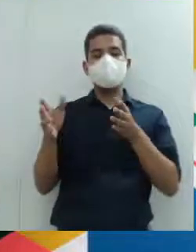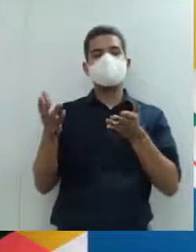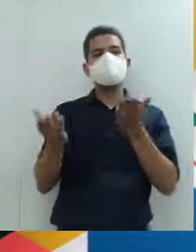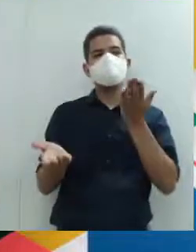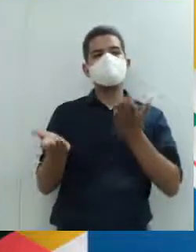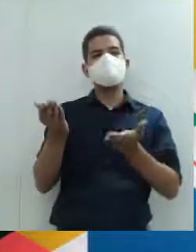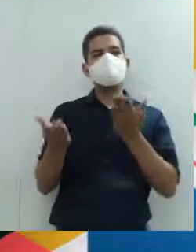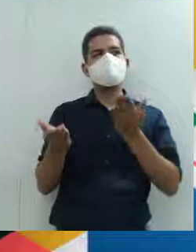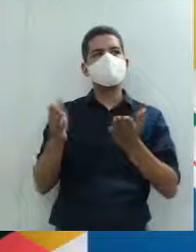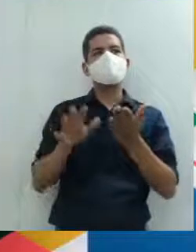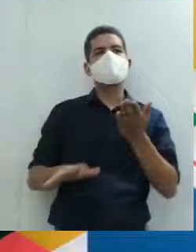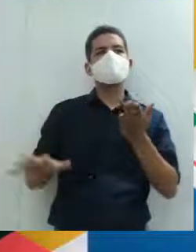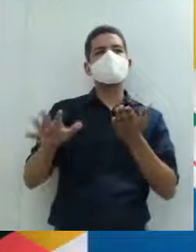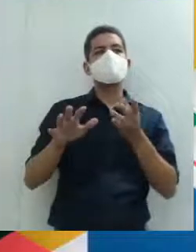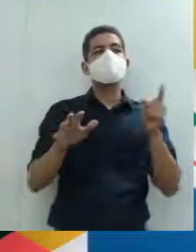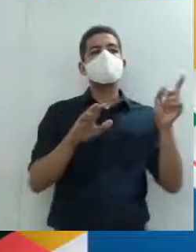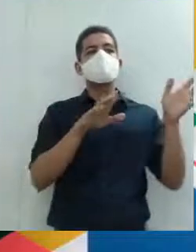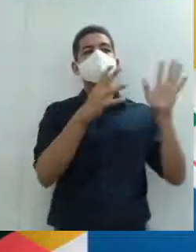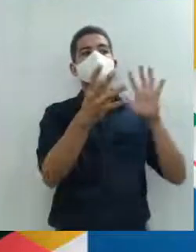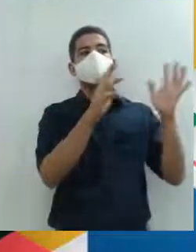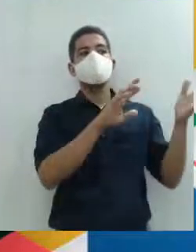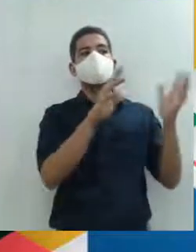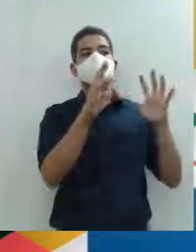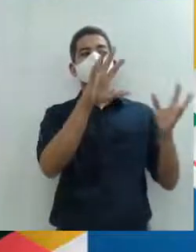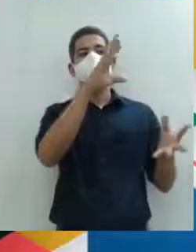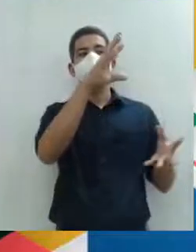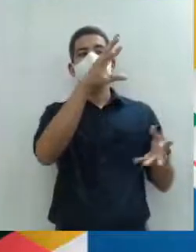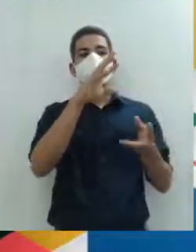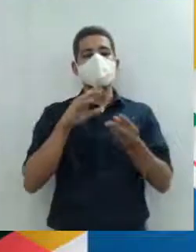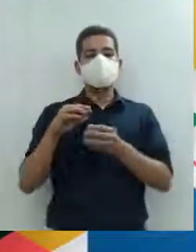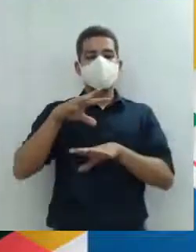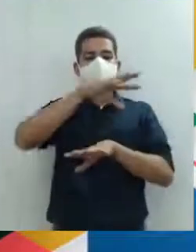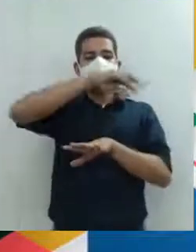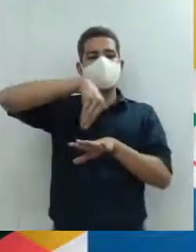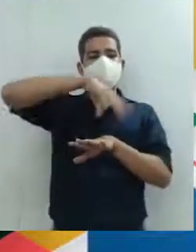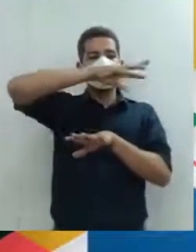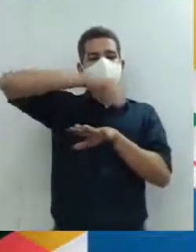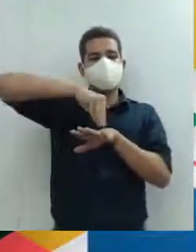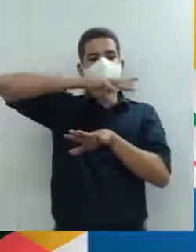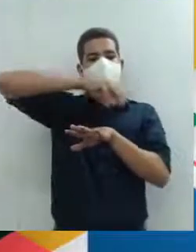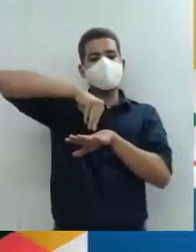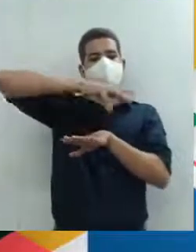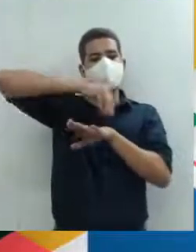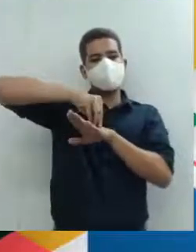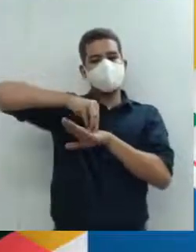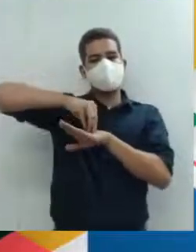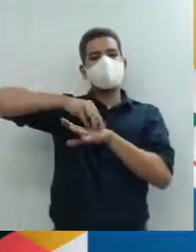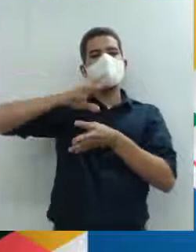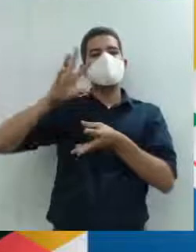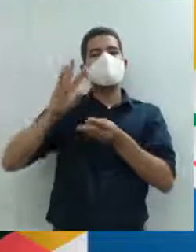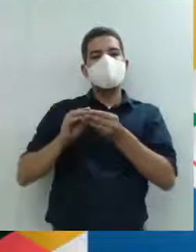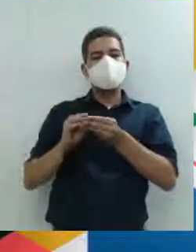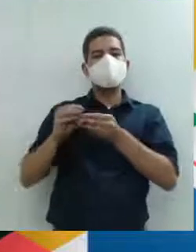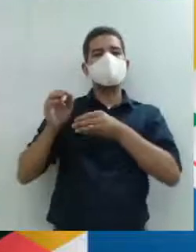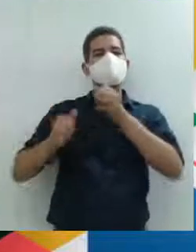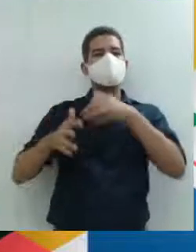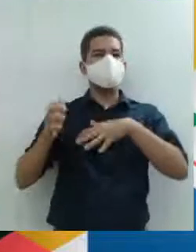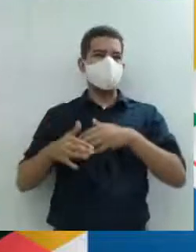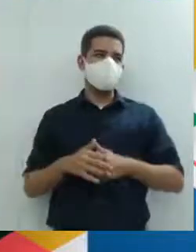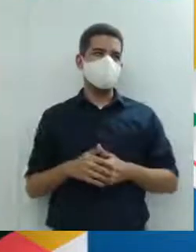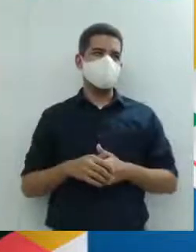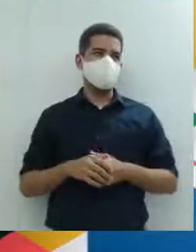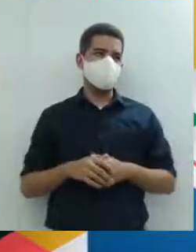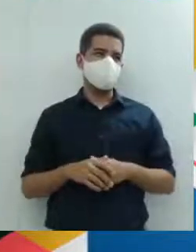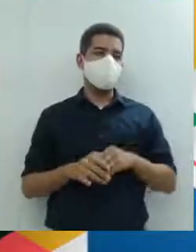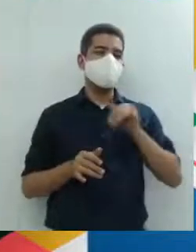geral de todos os tempos que acontecem no lugar. Eita, ficou confuso. Não, presta atenção. Ó, gente, tá chovendo agora.